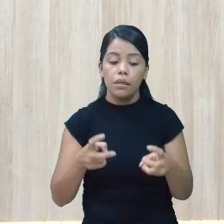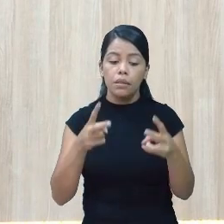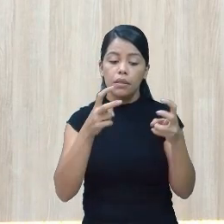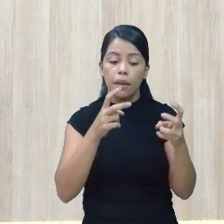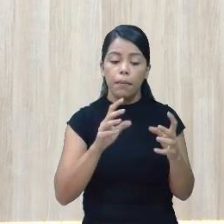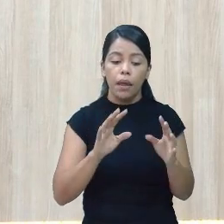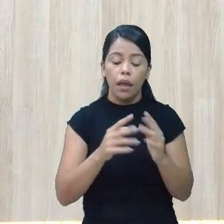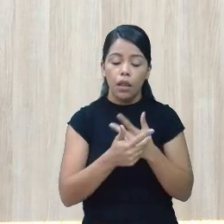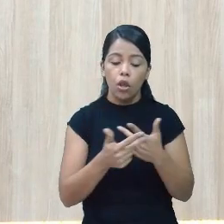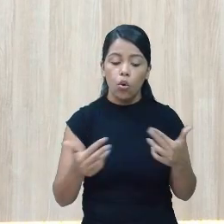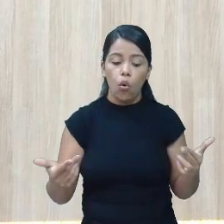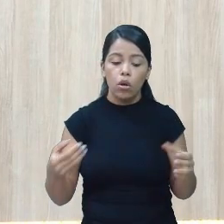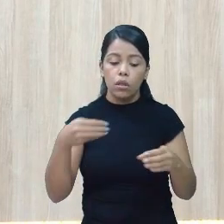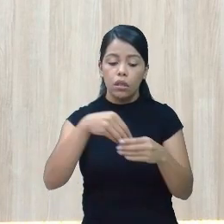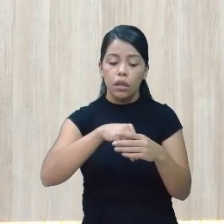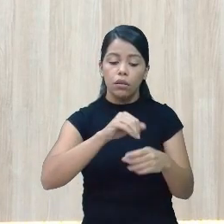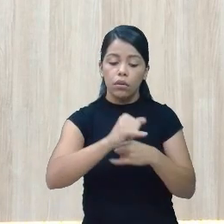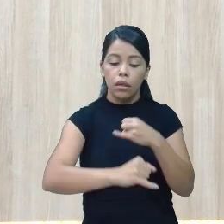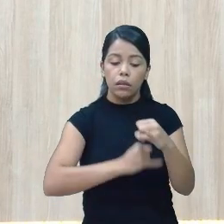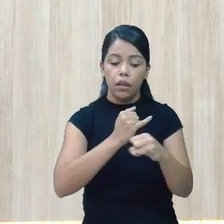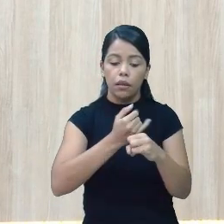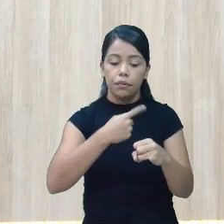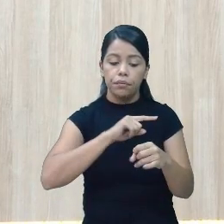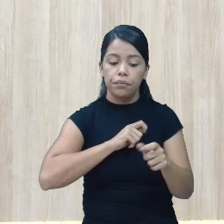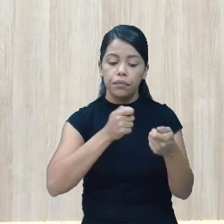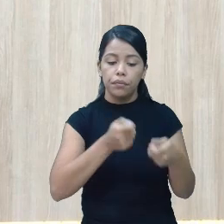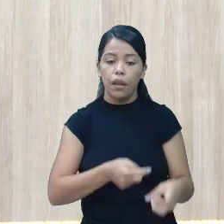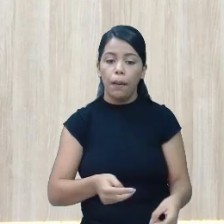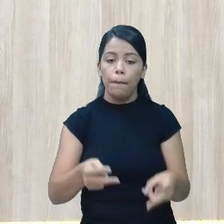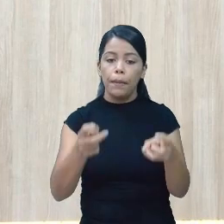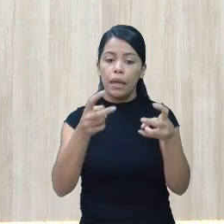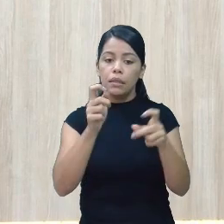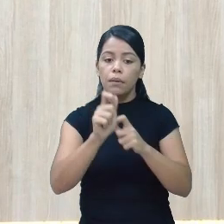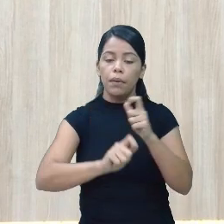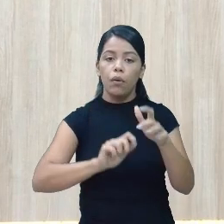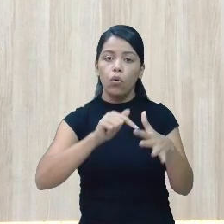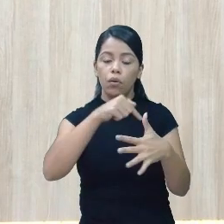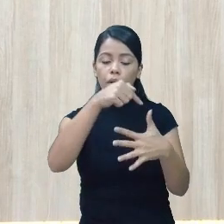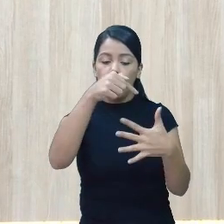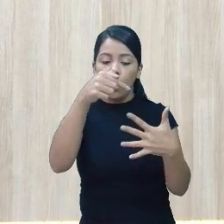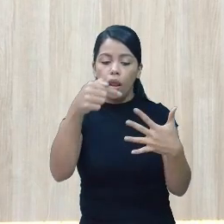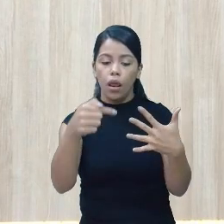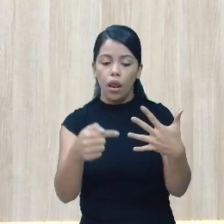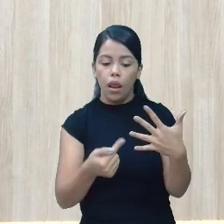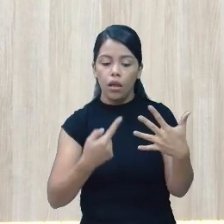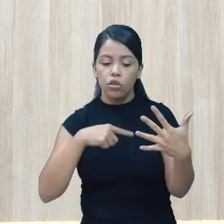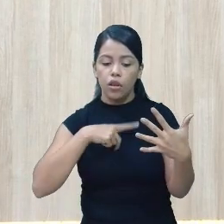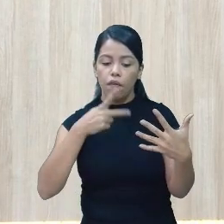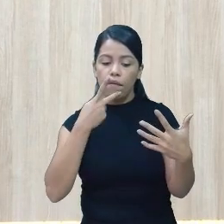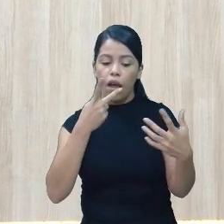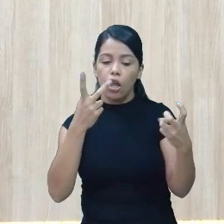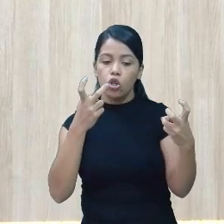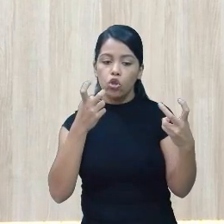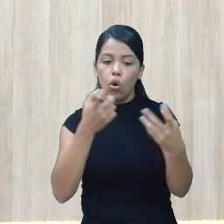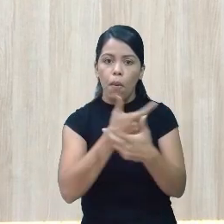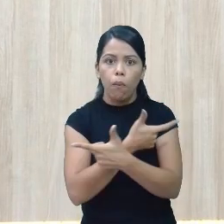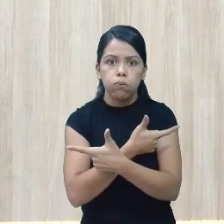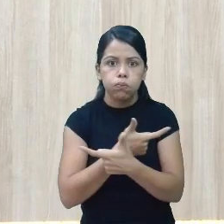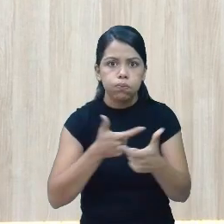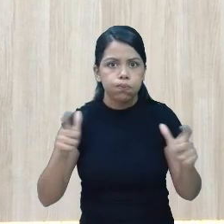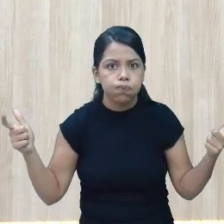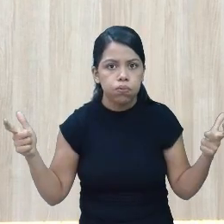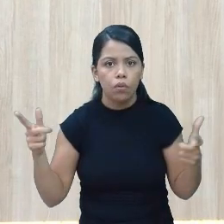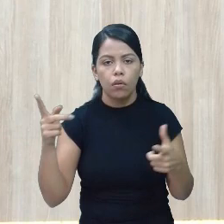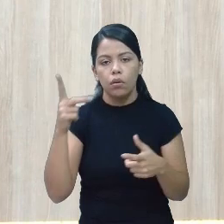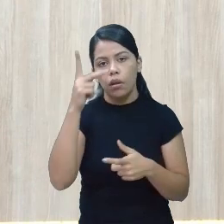coisas da internet, a gente perceber que quando a gente está falando desses elementos, a gente está falando de uma quantidade muito grande de pessoas